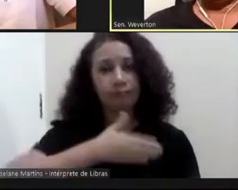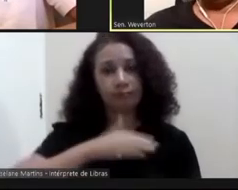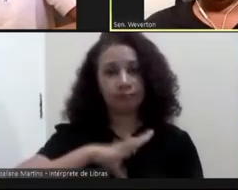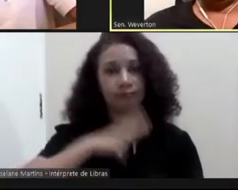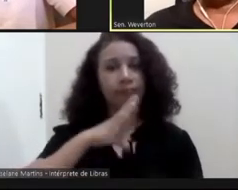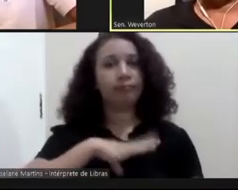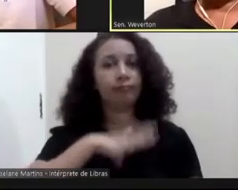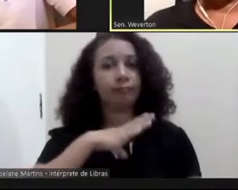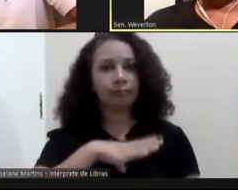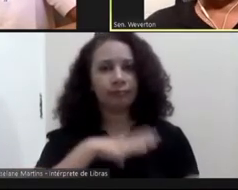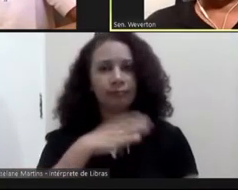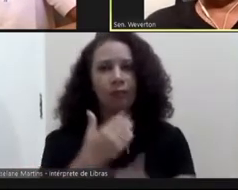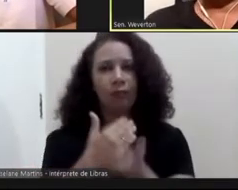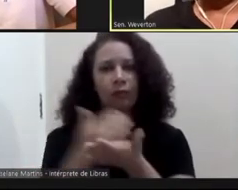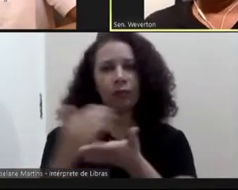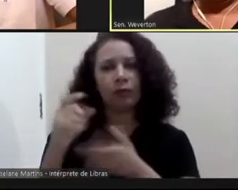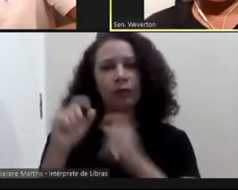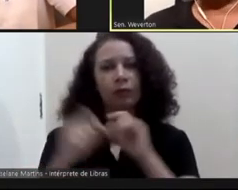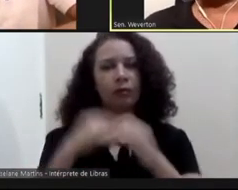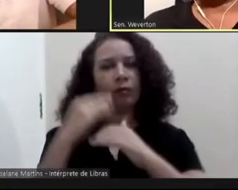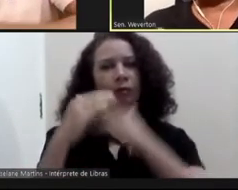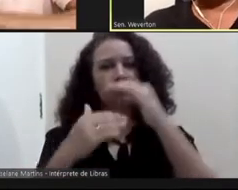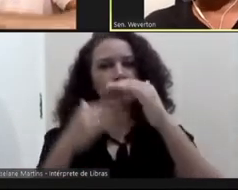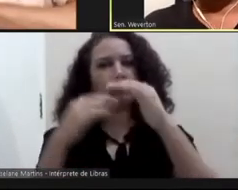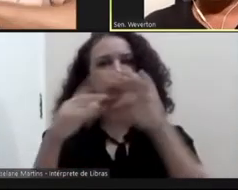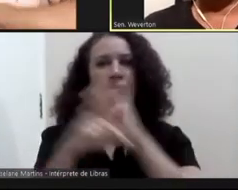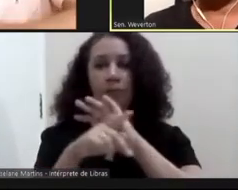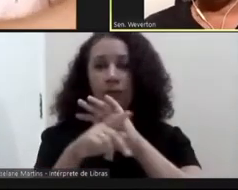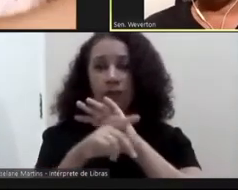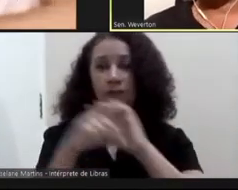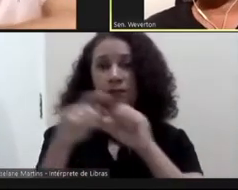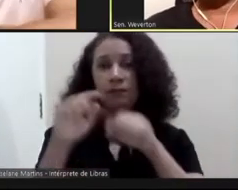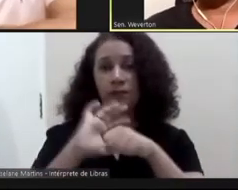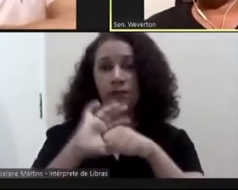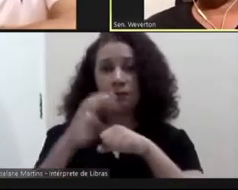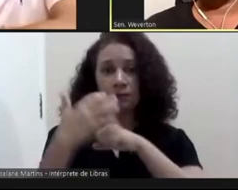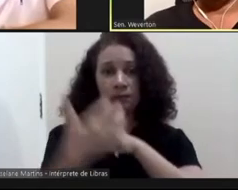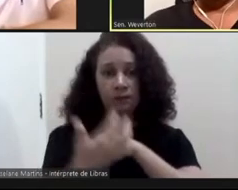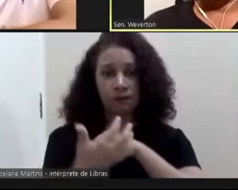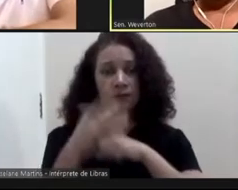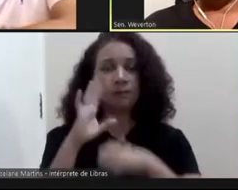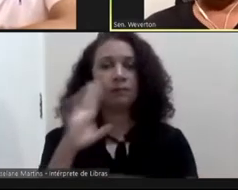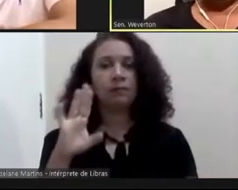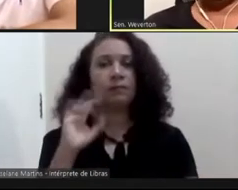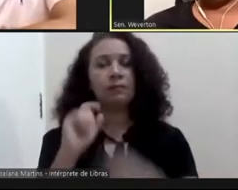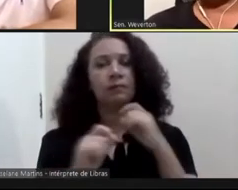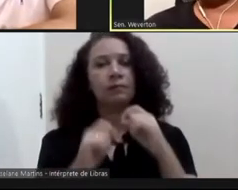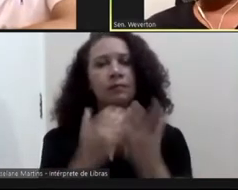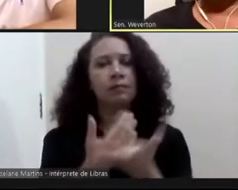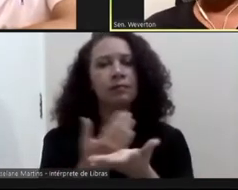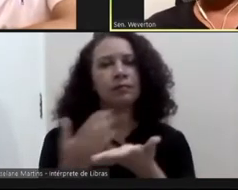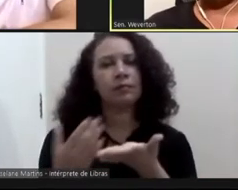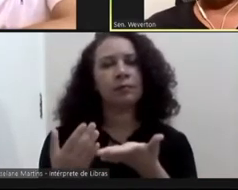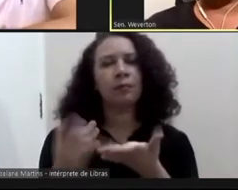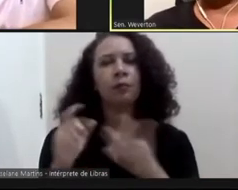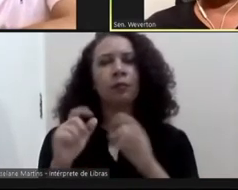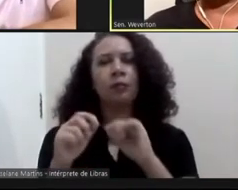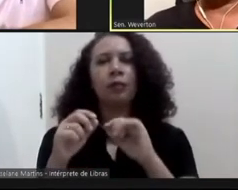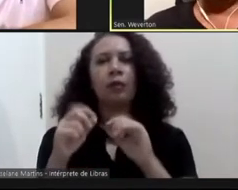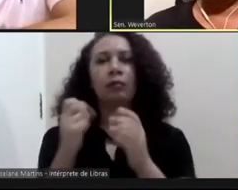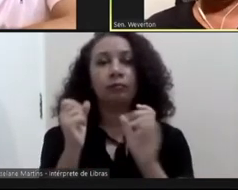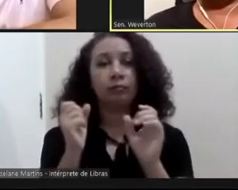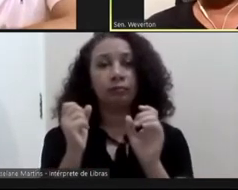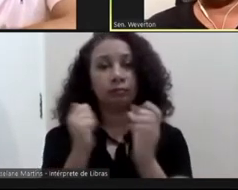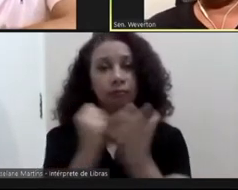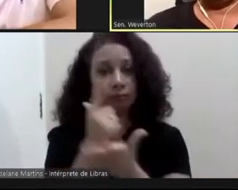a pandemia, principalmente no que tange à questão da compra das vacinas, é inadmissível e inaceitável, porque não